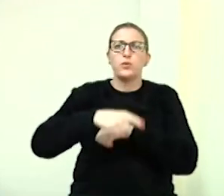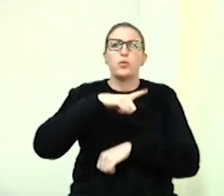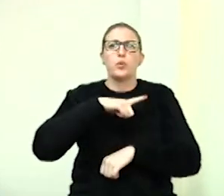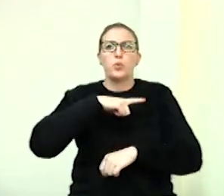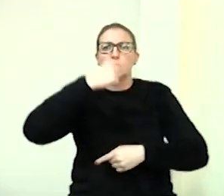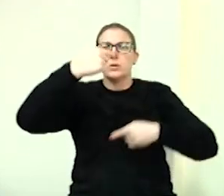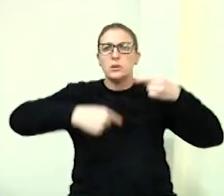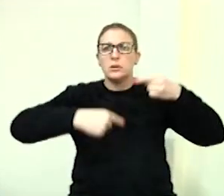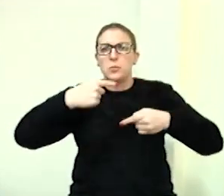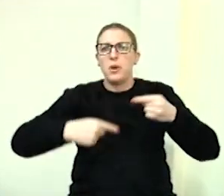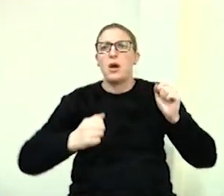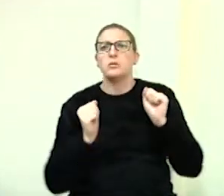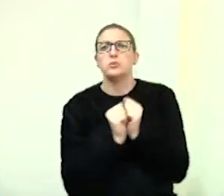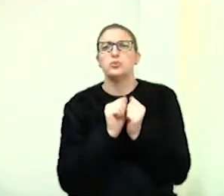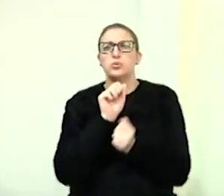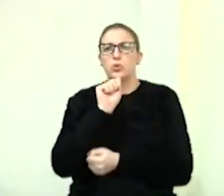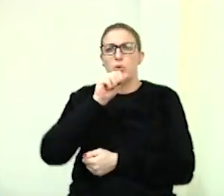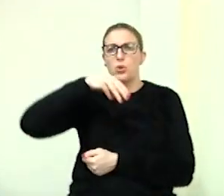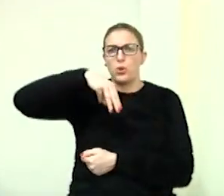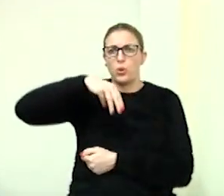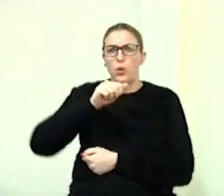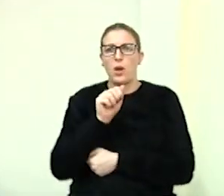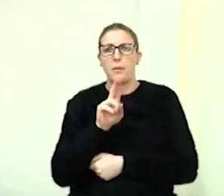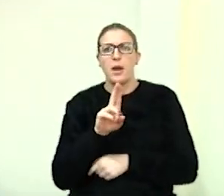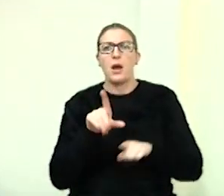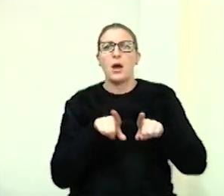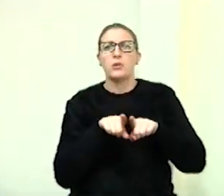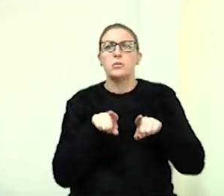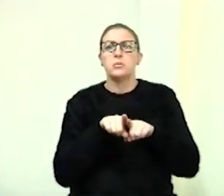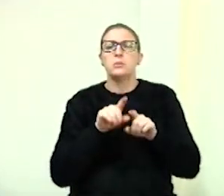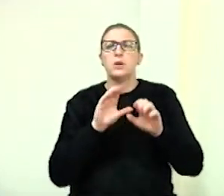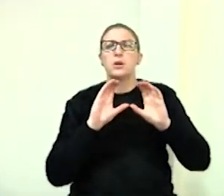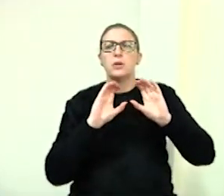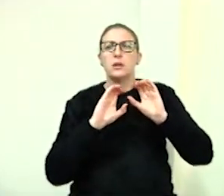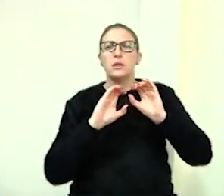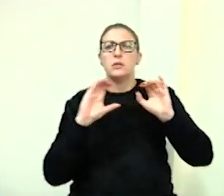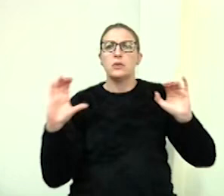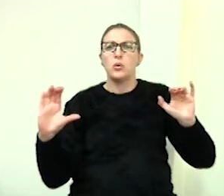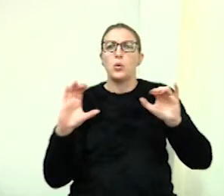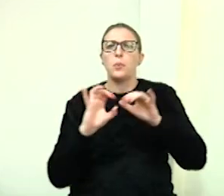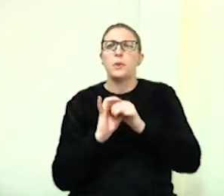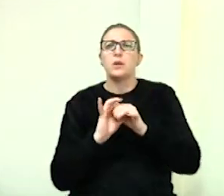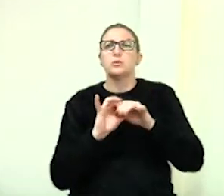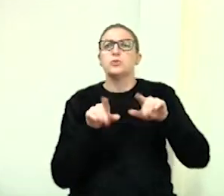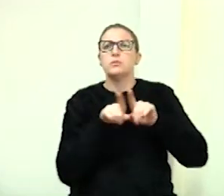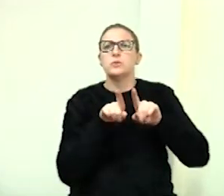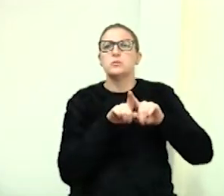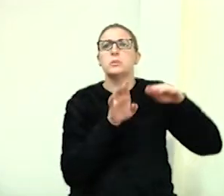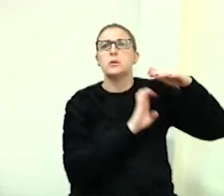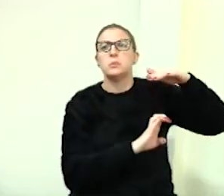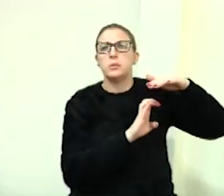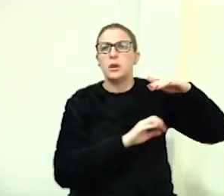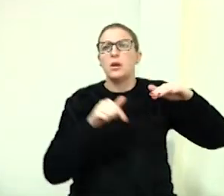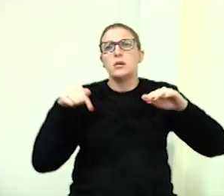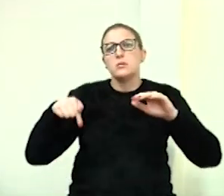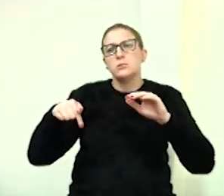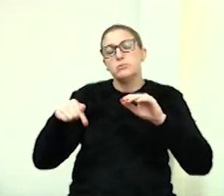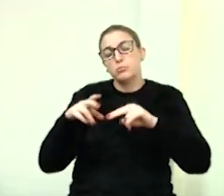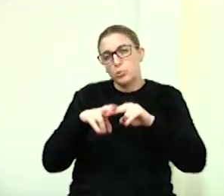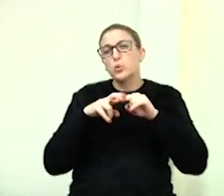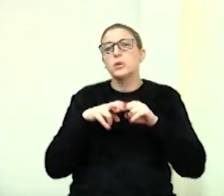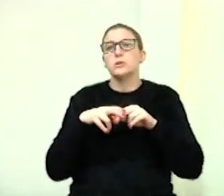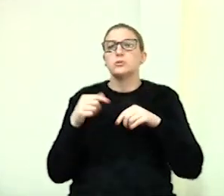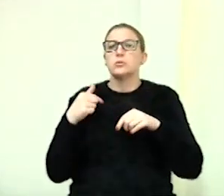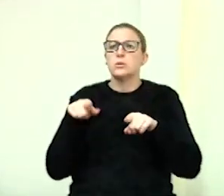com as cooperativas, com as empresas, com a CIE, com entidades, e não poderia deixar de fora esta casa, e por isso a nossa moção